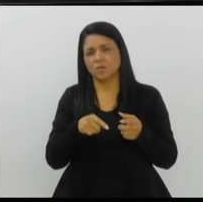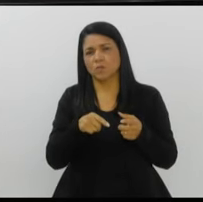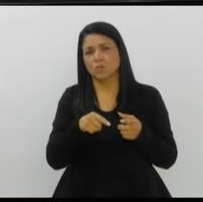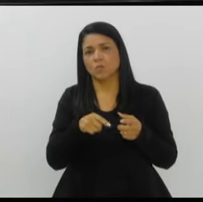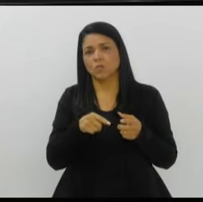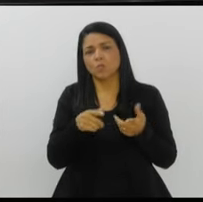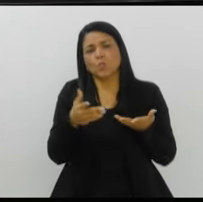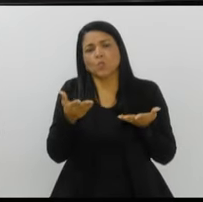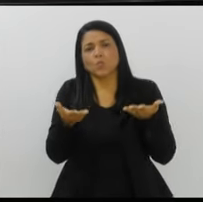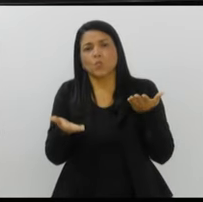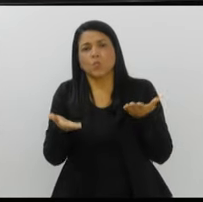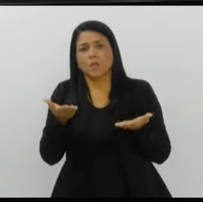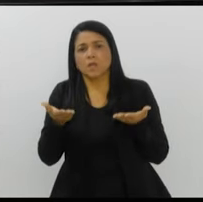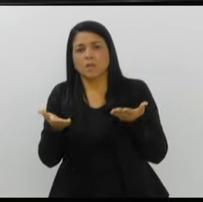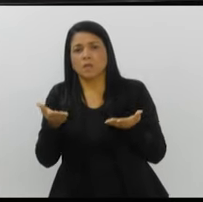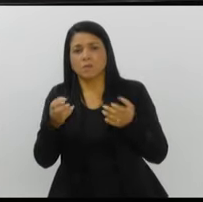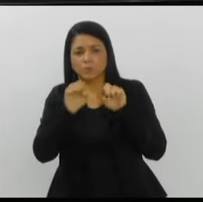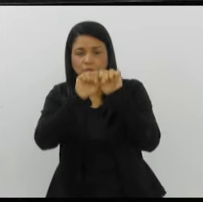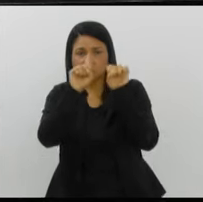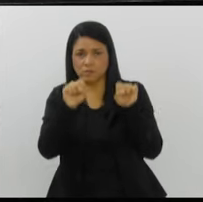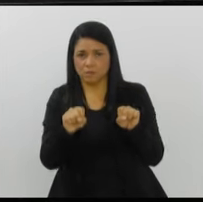de equilíbrio do sistema.